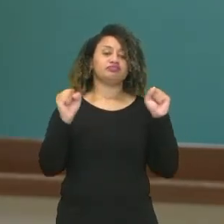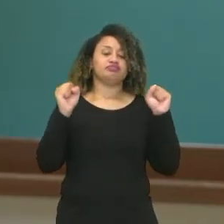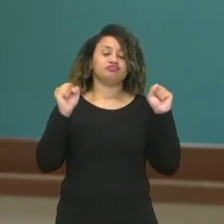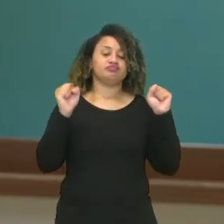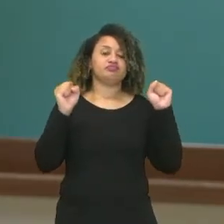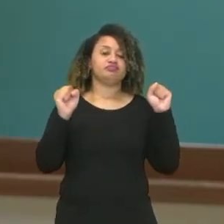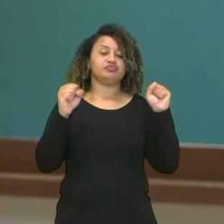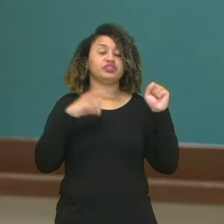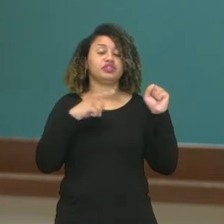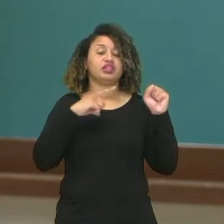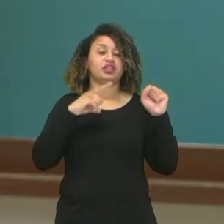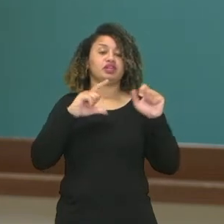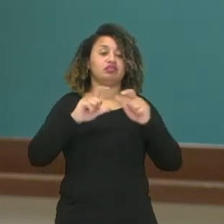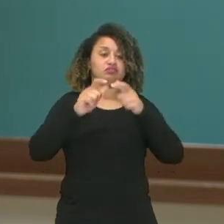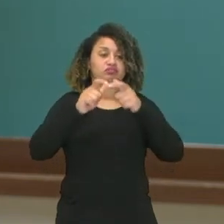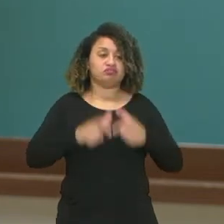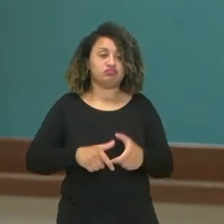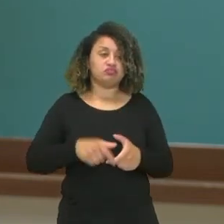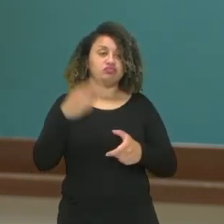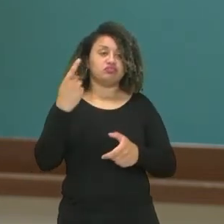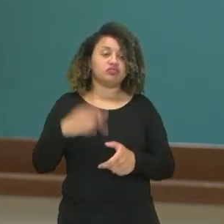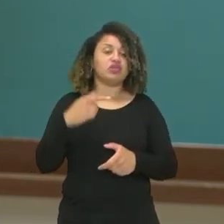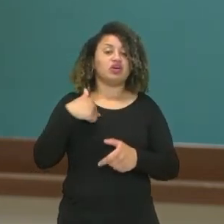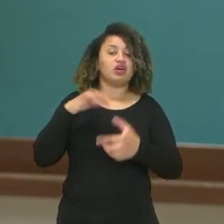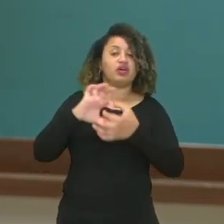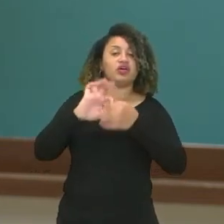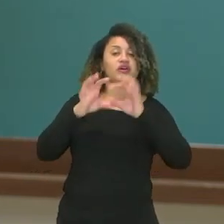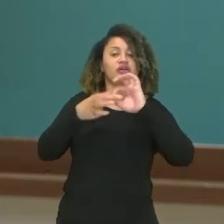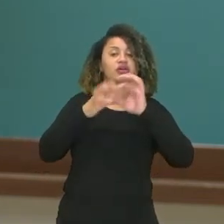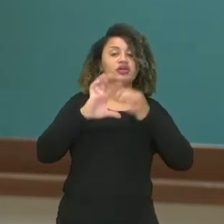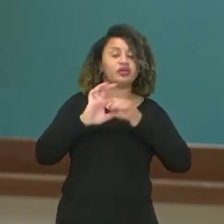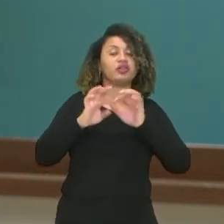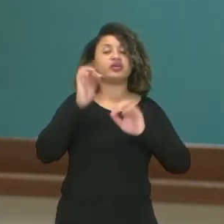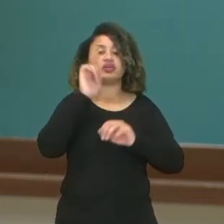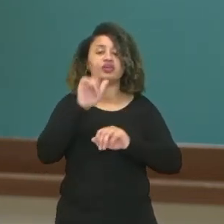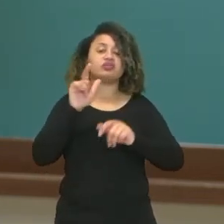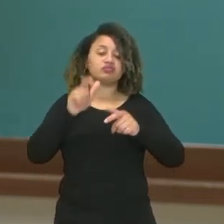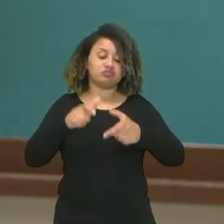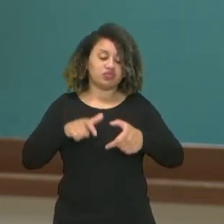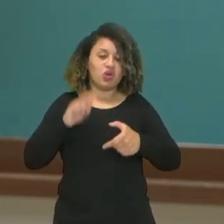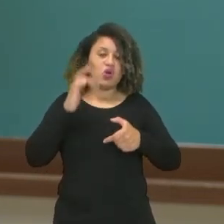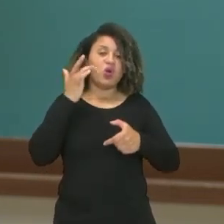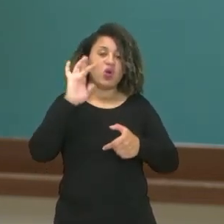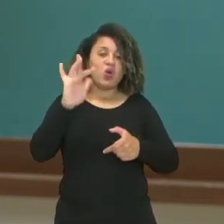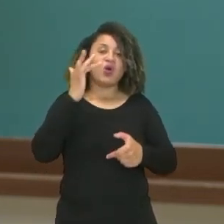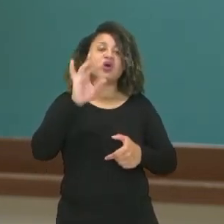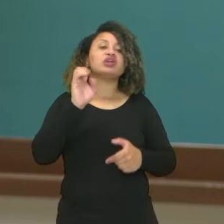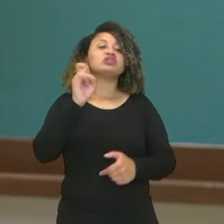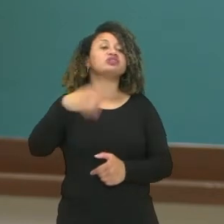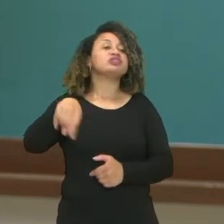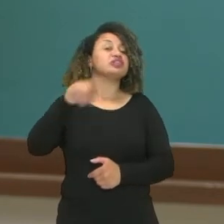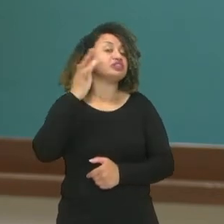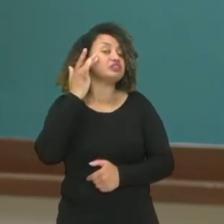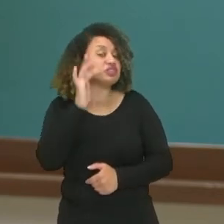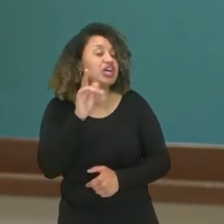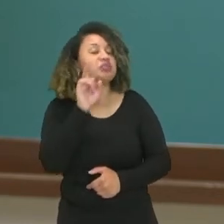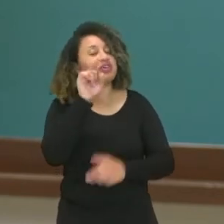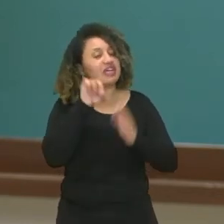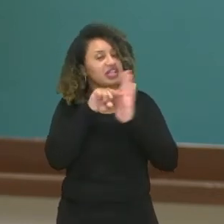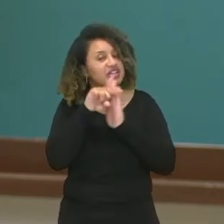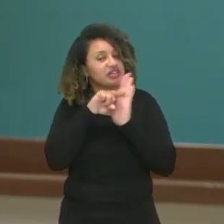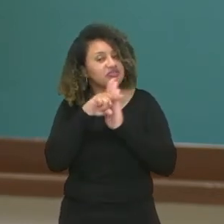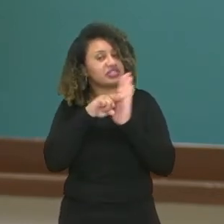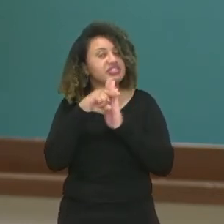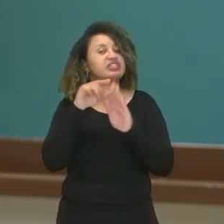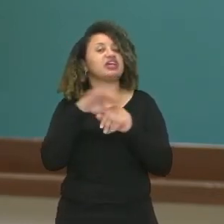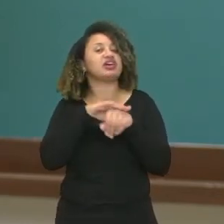um medalhista, né, olímpico, que ganhou a medalha de ouro. Se vocês não souberem, pesquisem aí, conversem